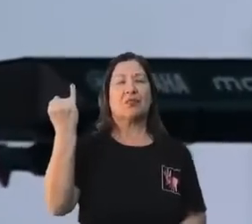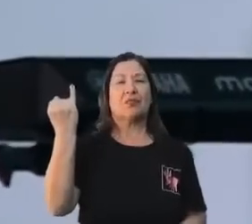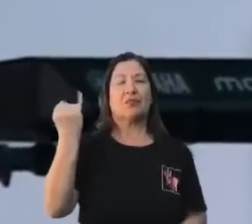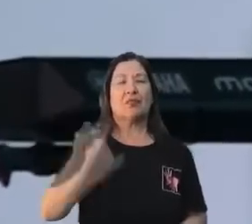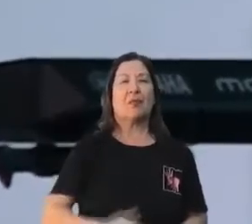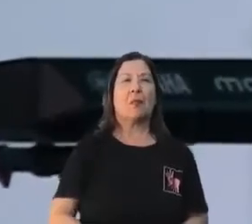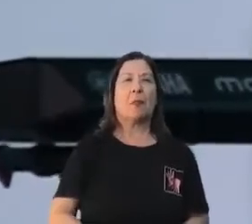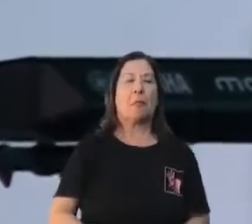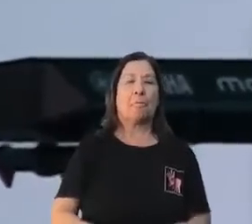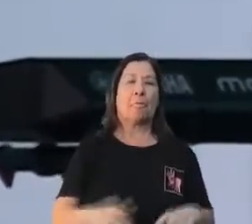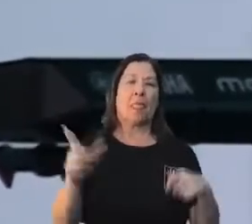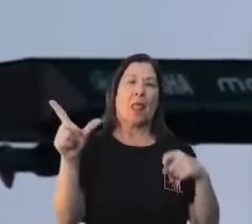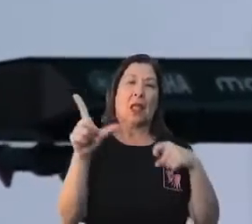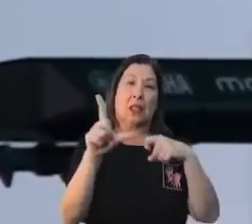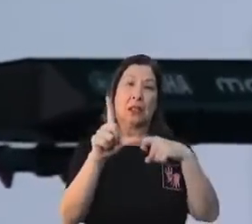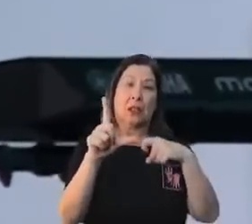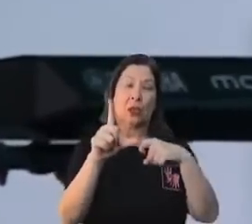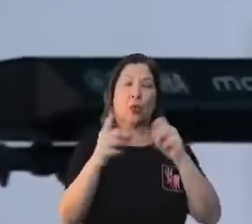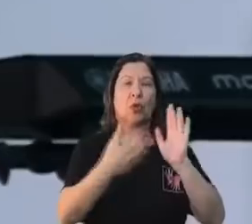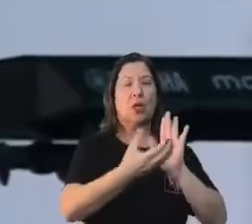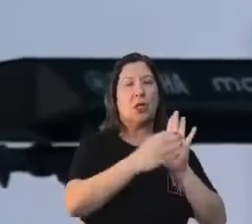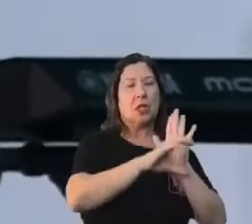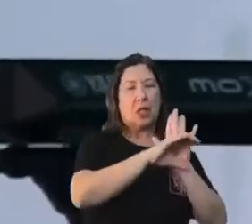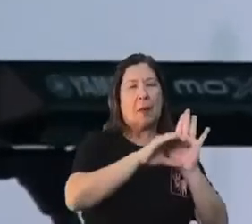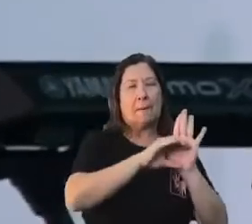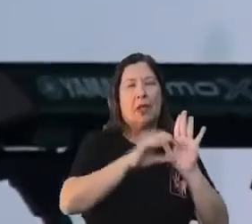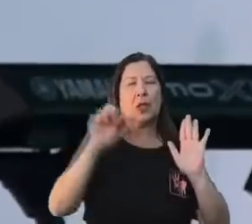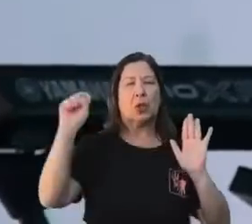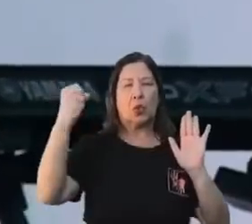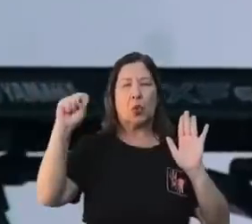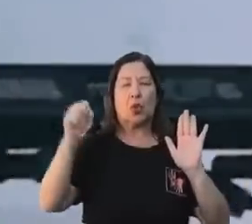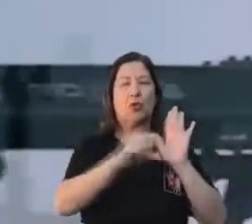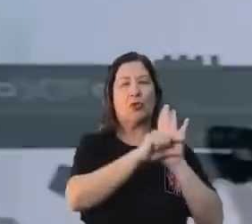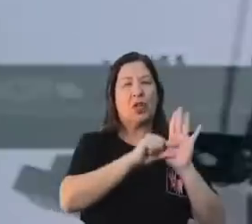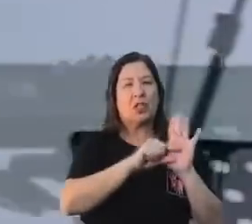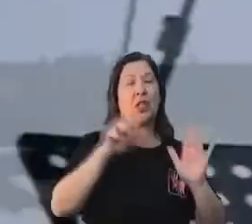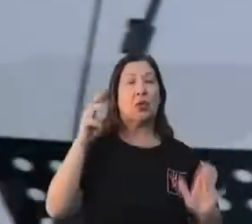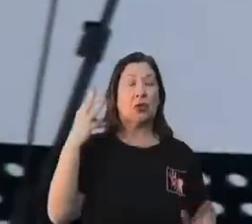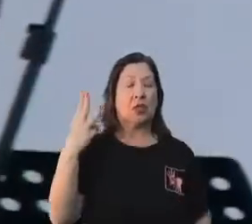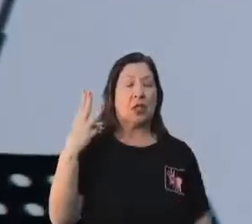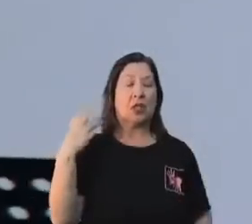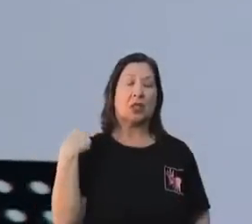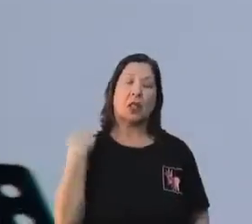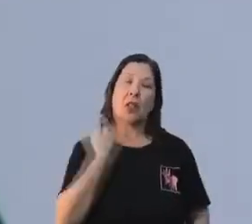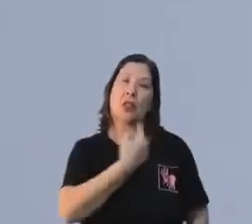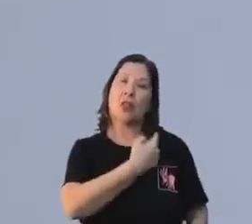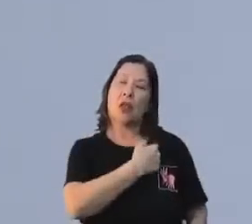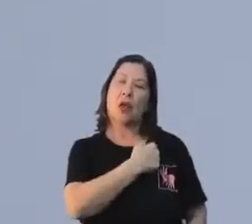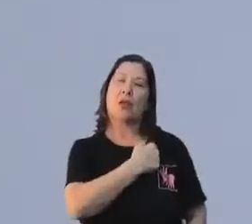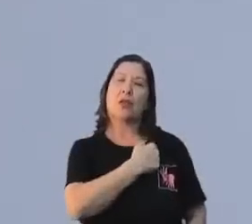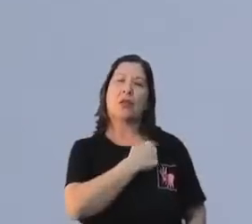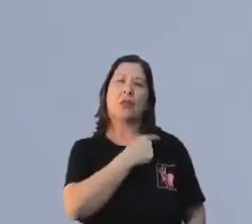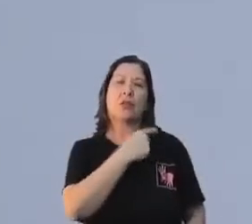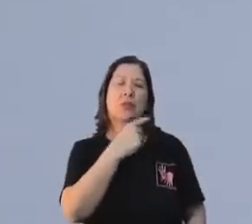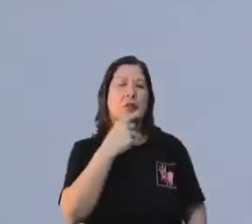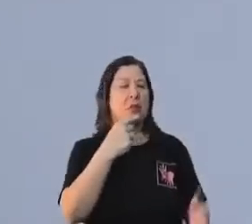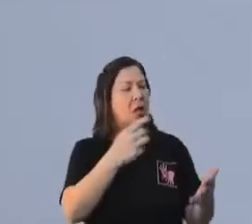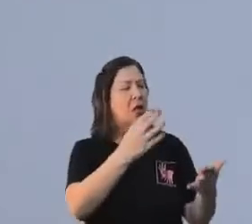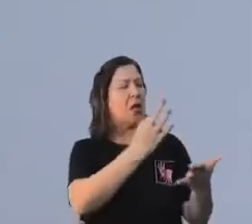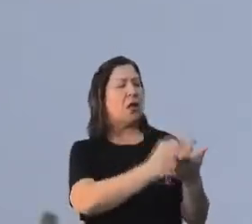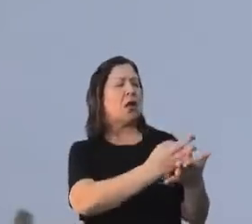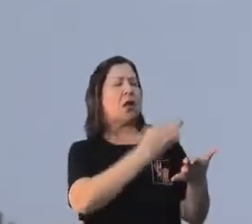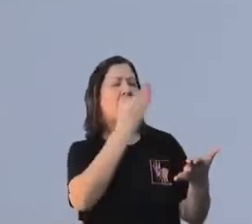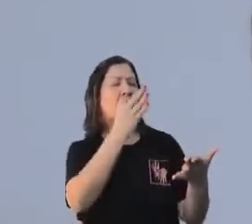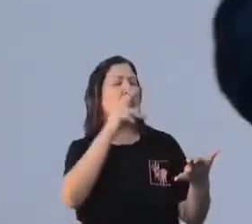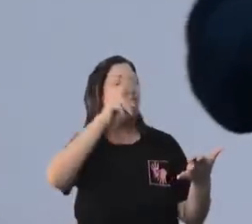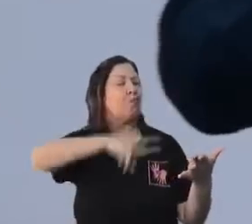Lucas 8, a partir do versículo 3, nós somos informados que as mulheres